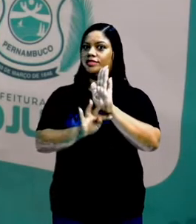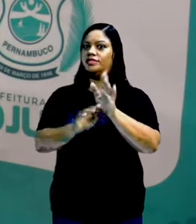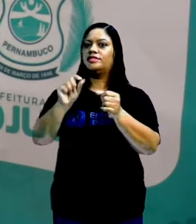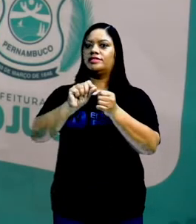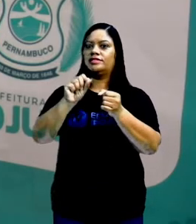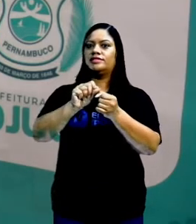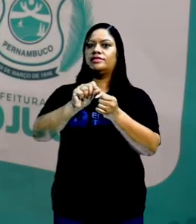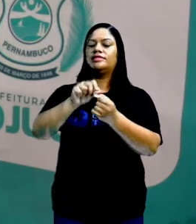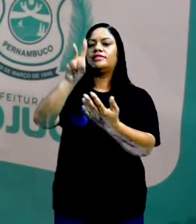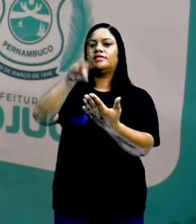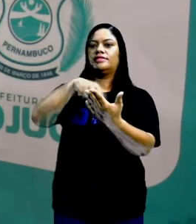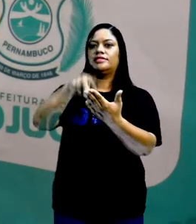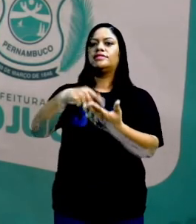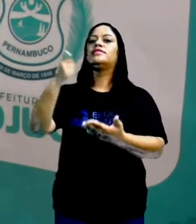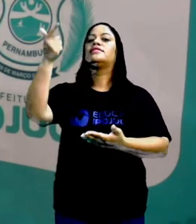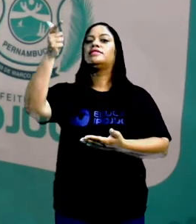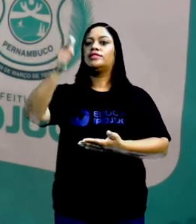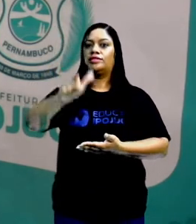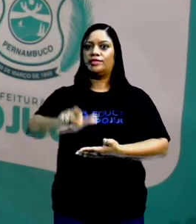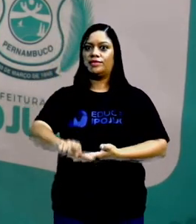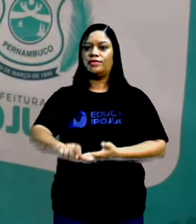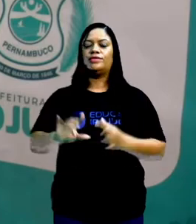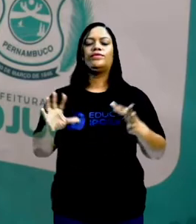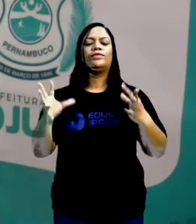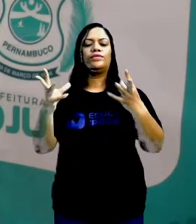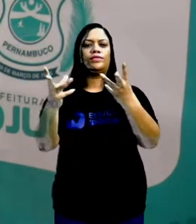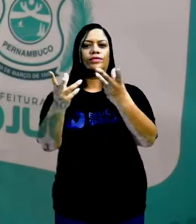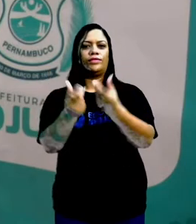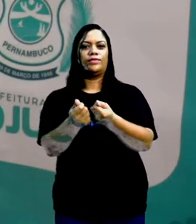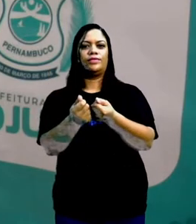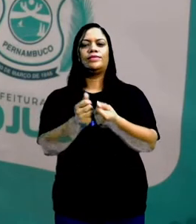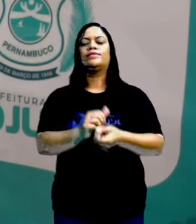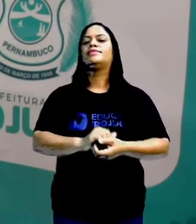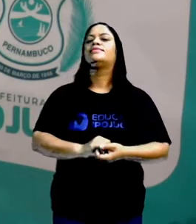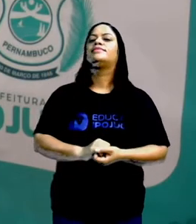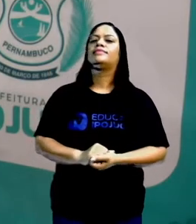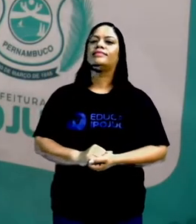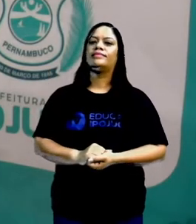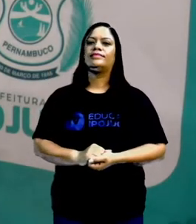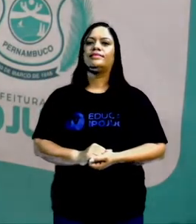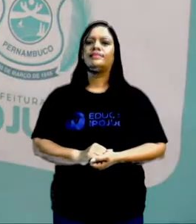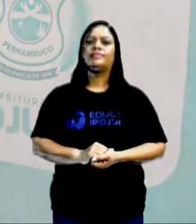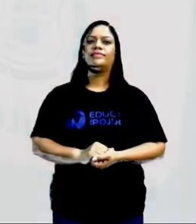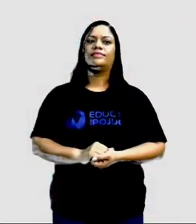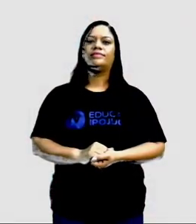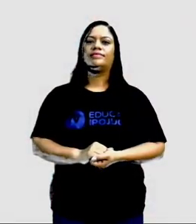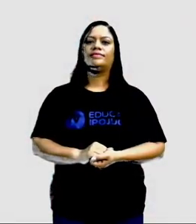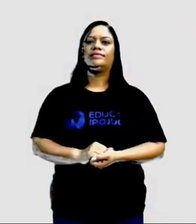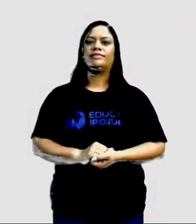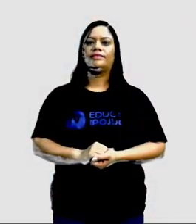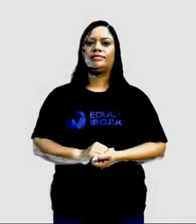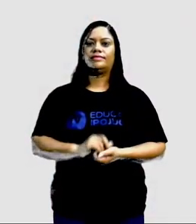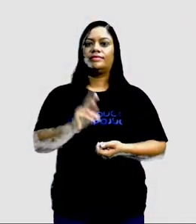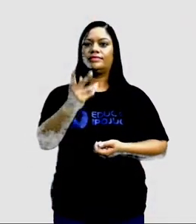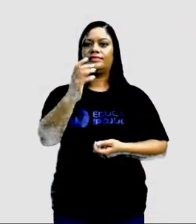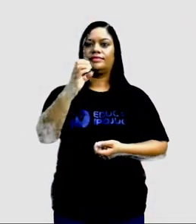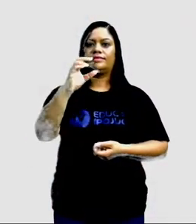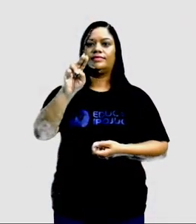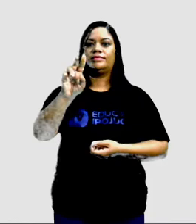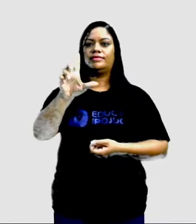a leitura novamente em voz bem alta, todo mundo, voz alta, certo? Vamos juntos.